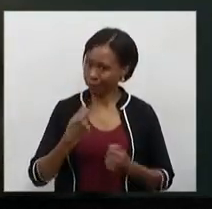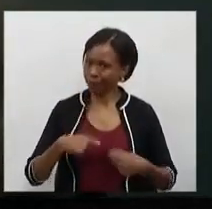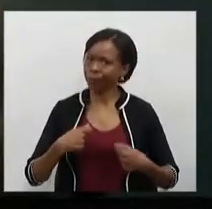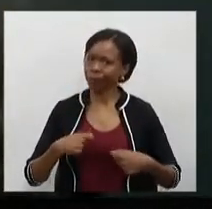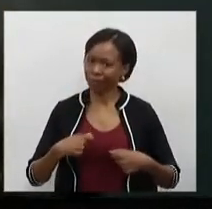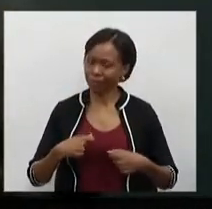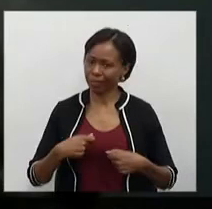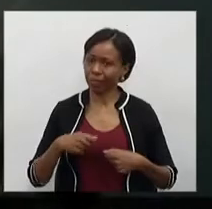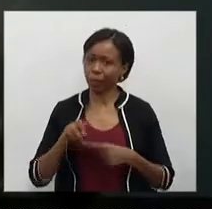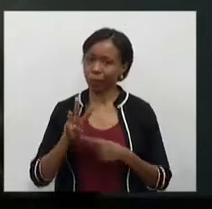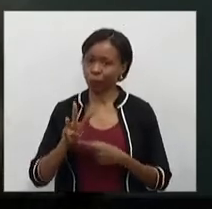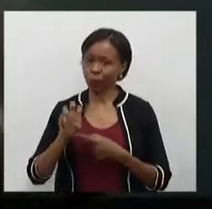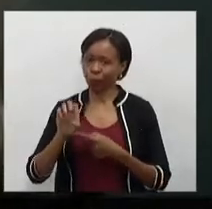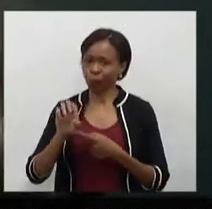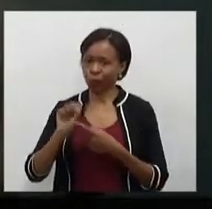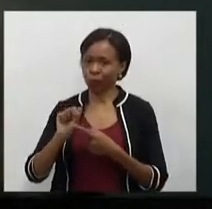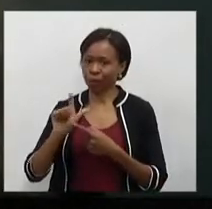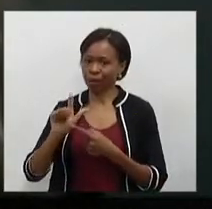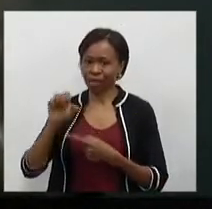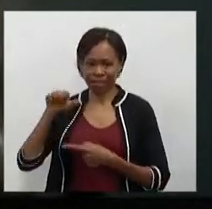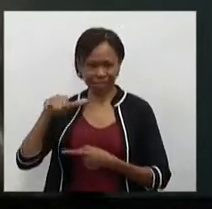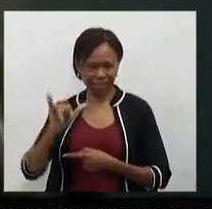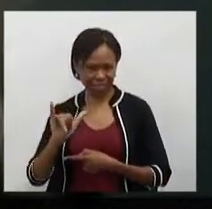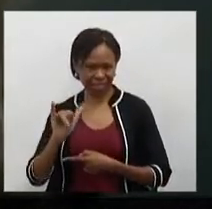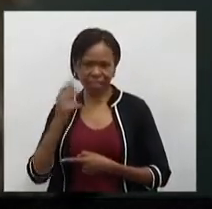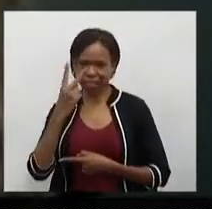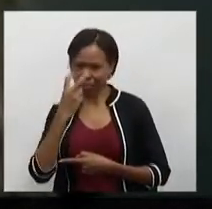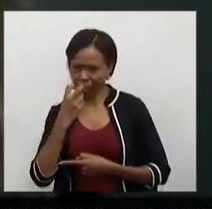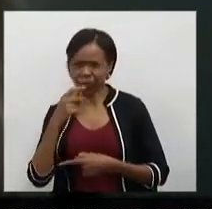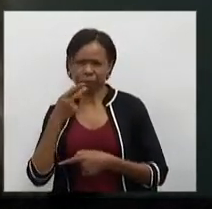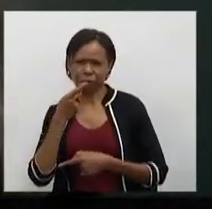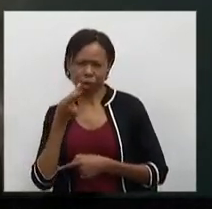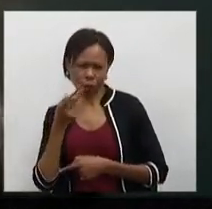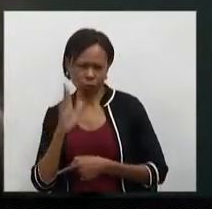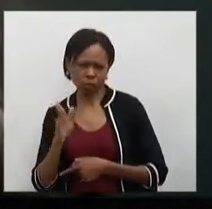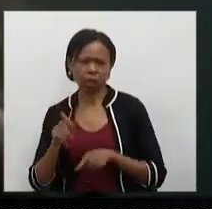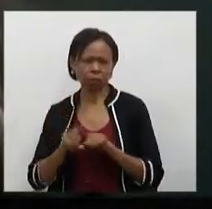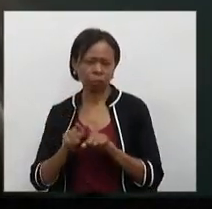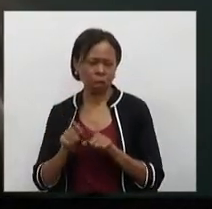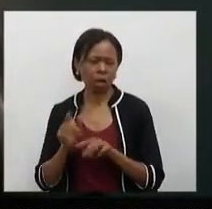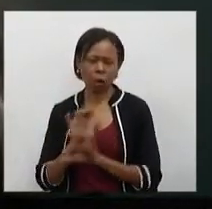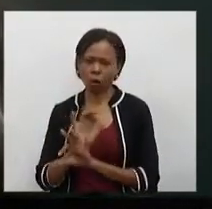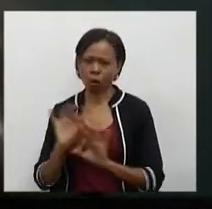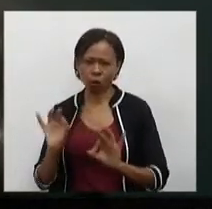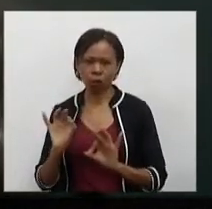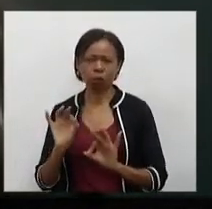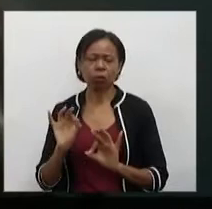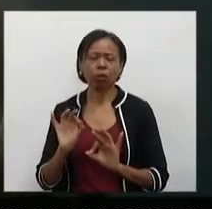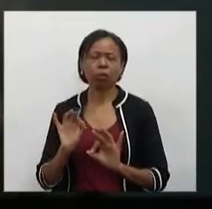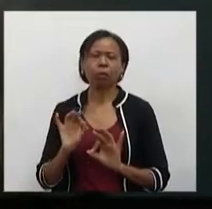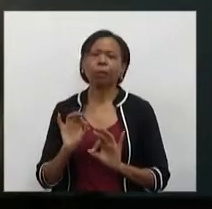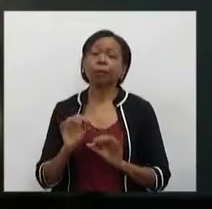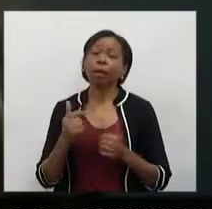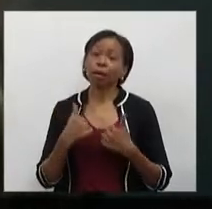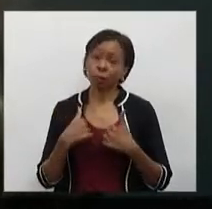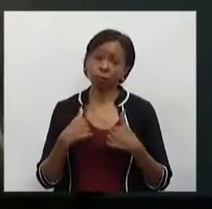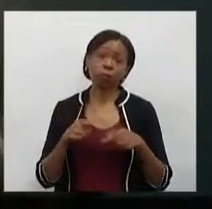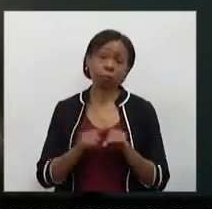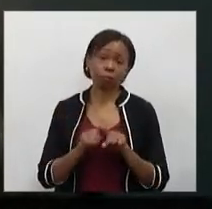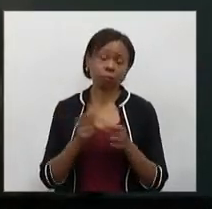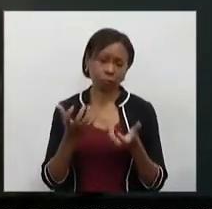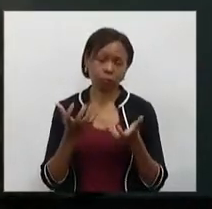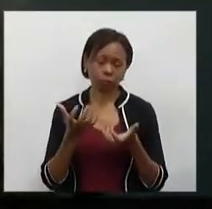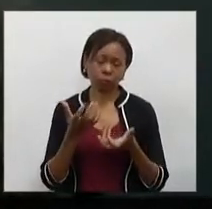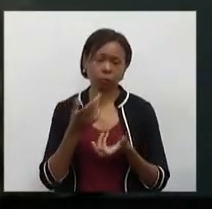falou brilhantemente, e ele tem, e fala com propriedade. E é assim que eu quero falar também, além